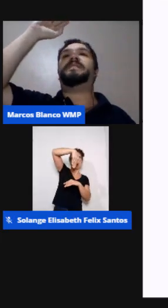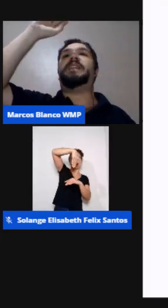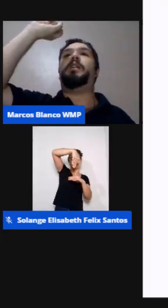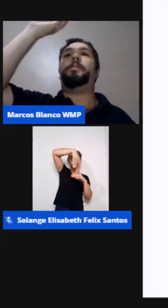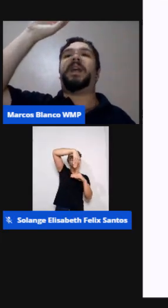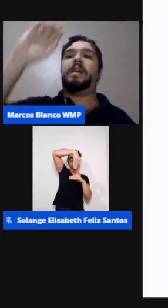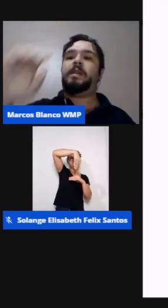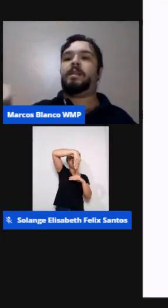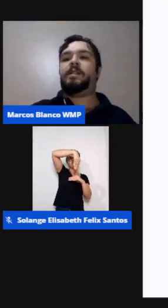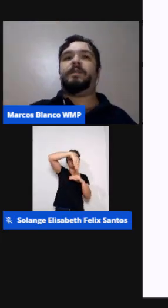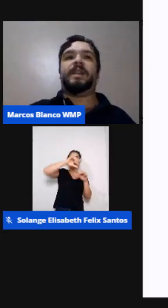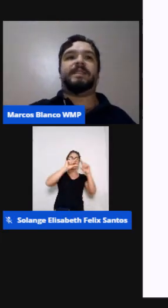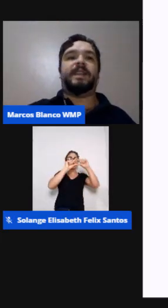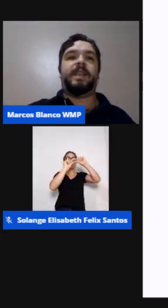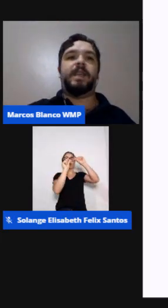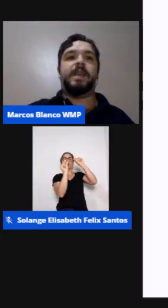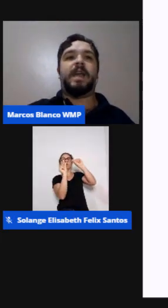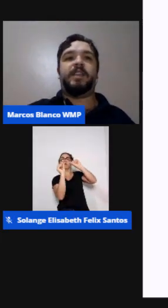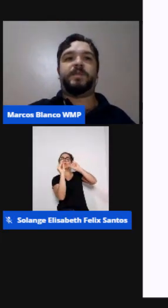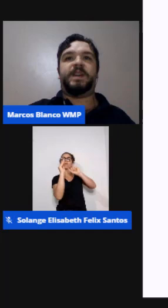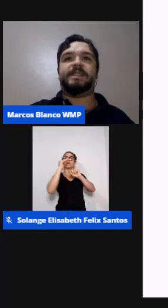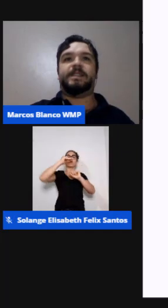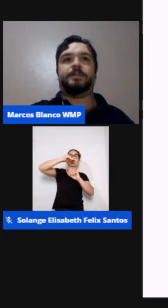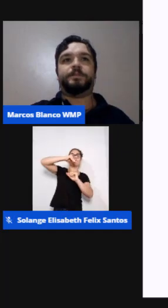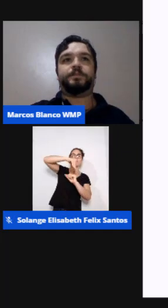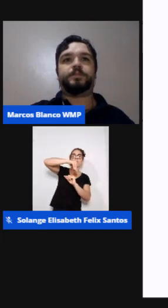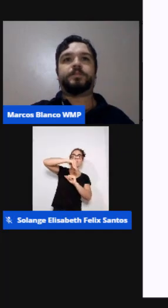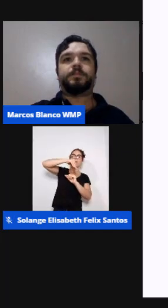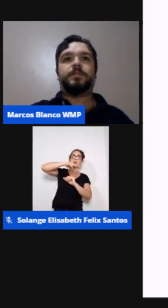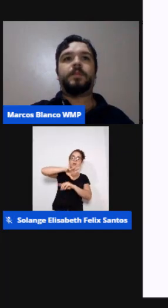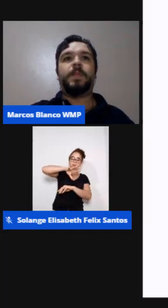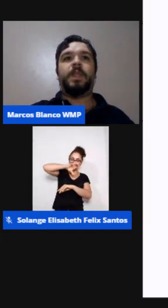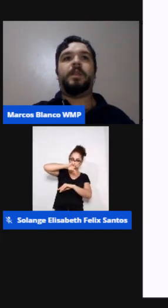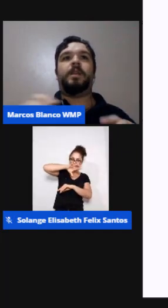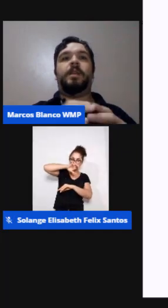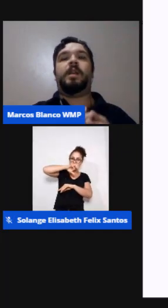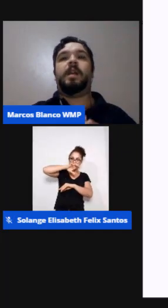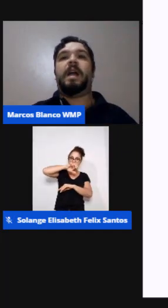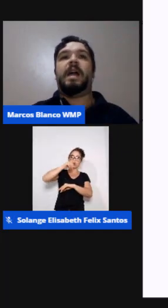na superfície d'água para fazer a respiração.